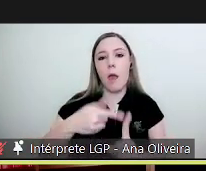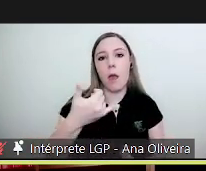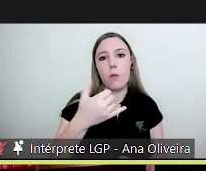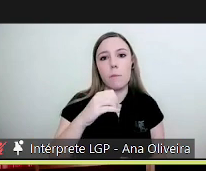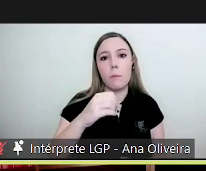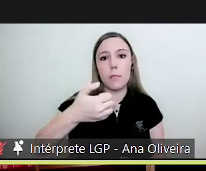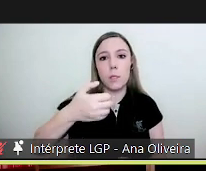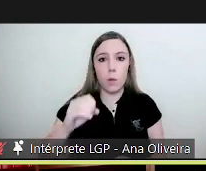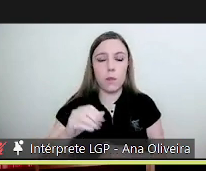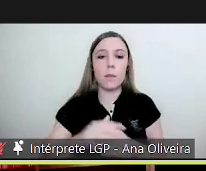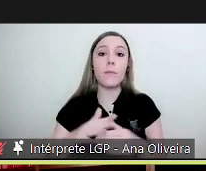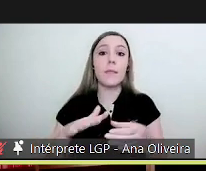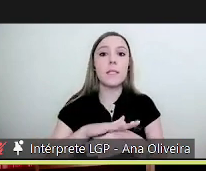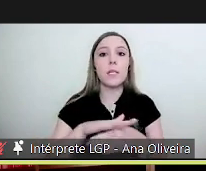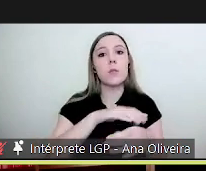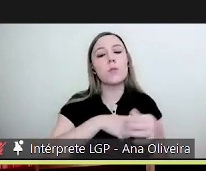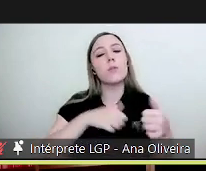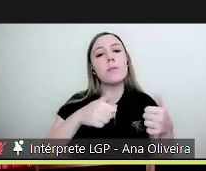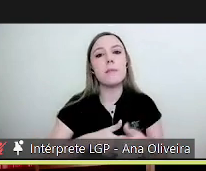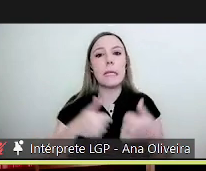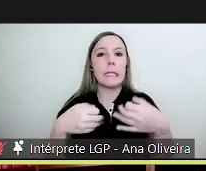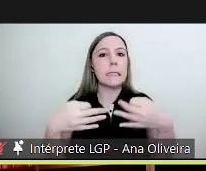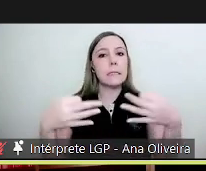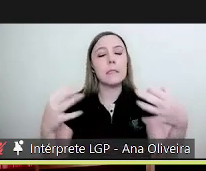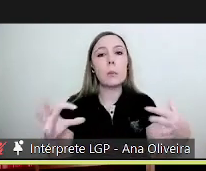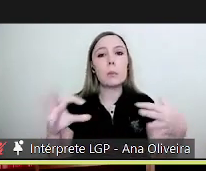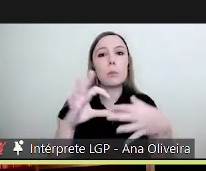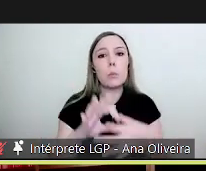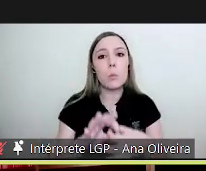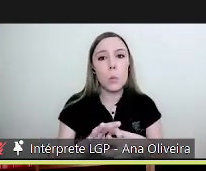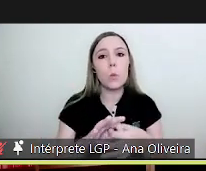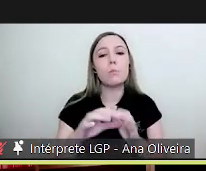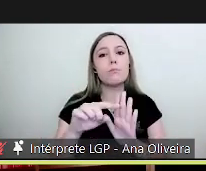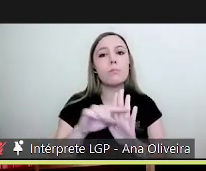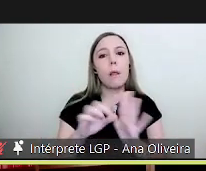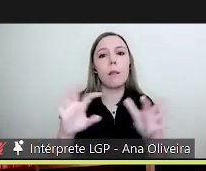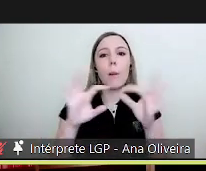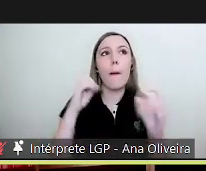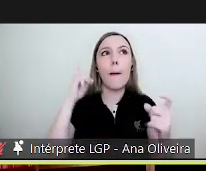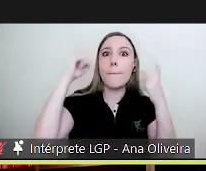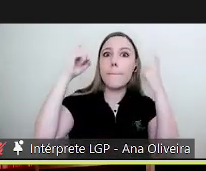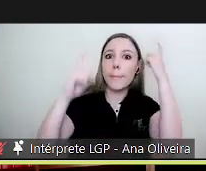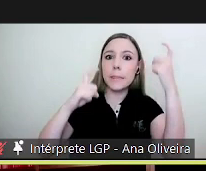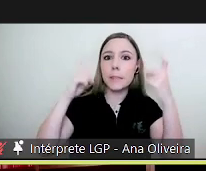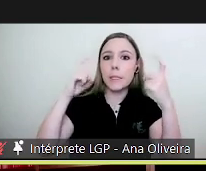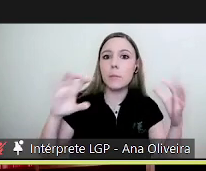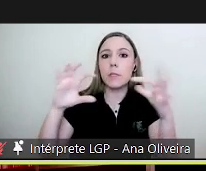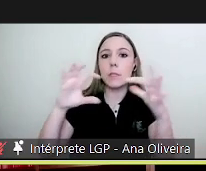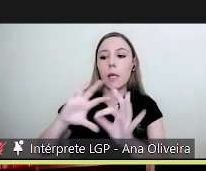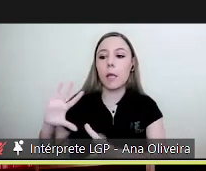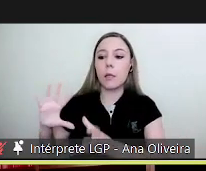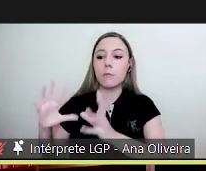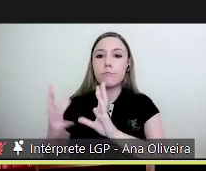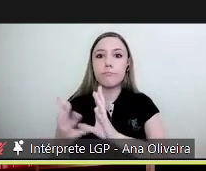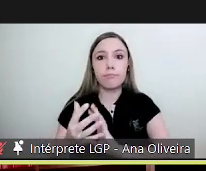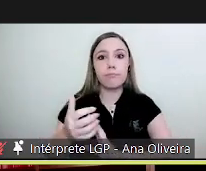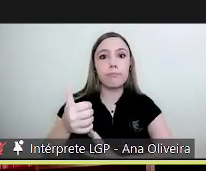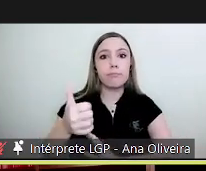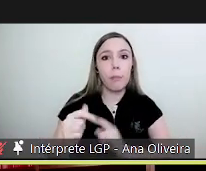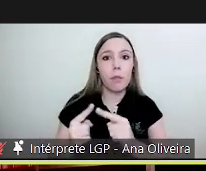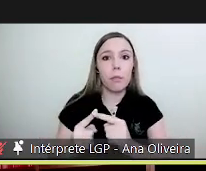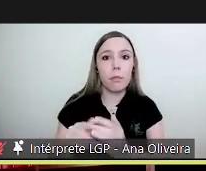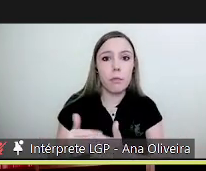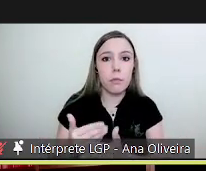questões urbanas sempre subjacentes ao tópico do pensamento em torno da sustentabilidade,